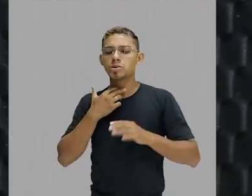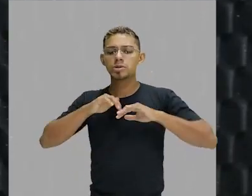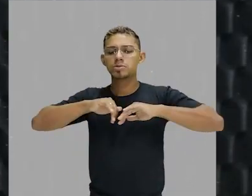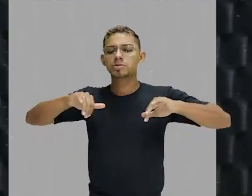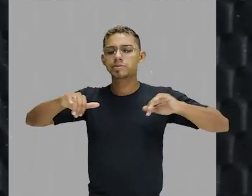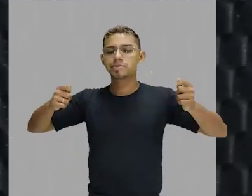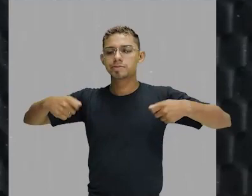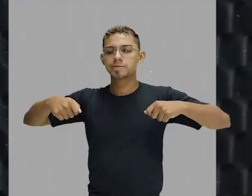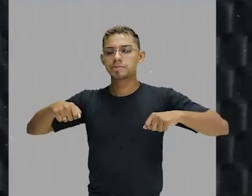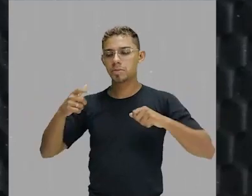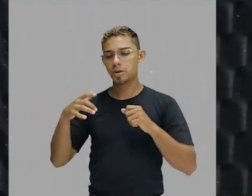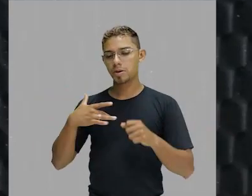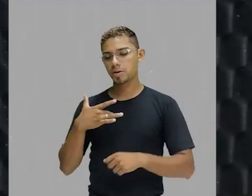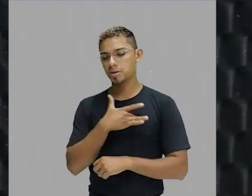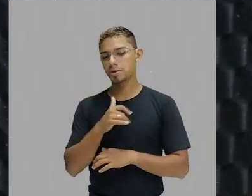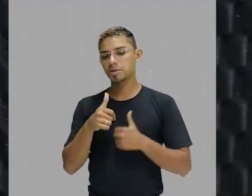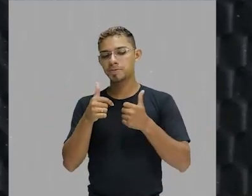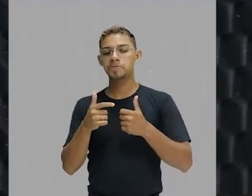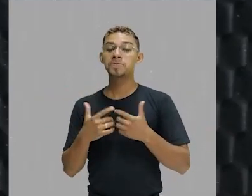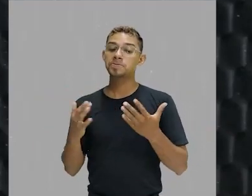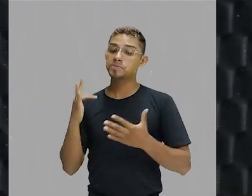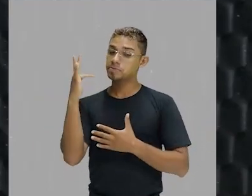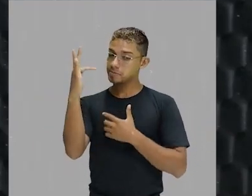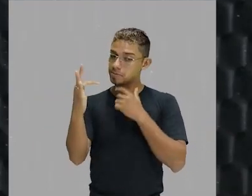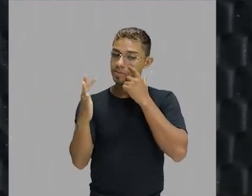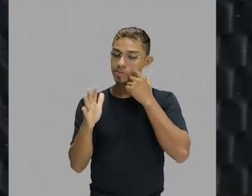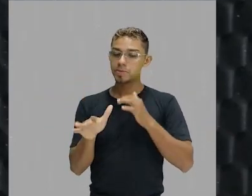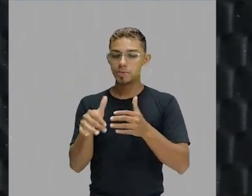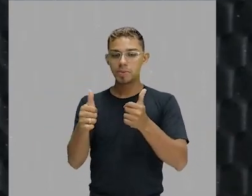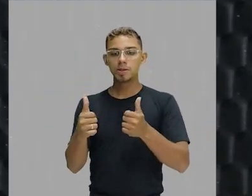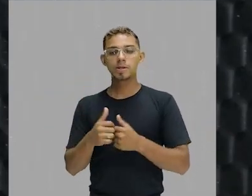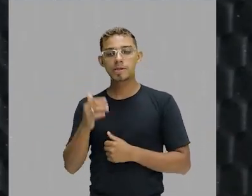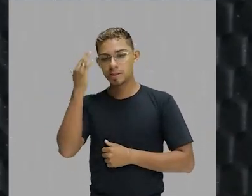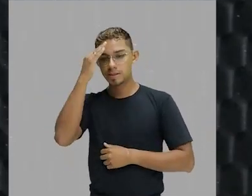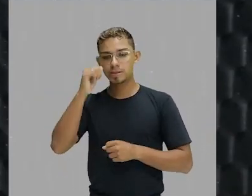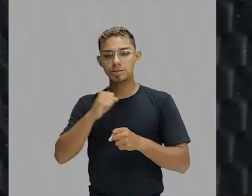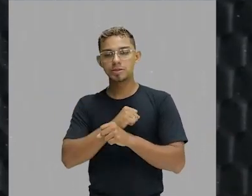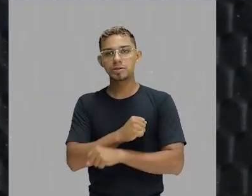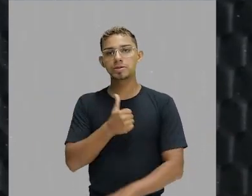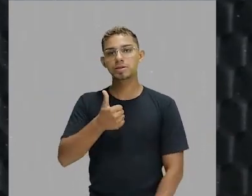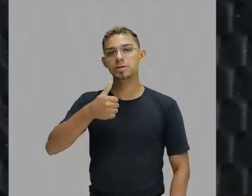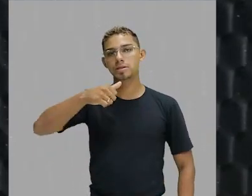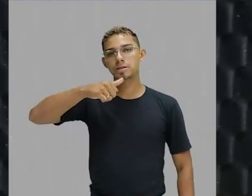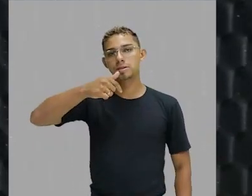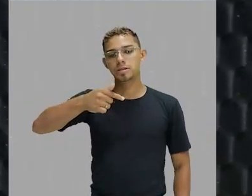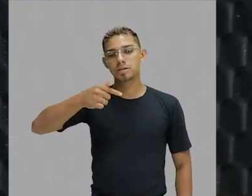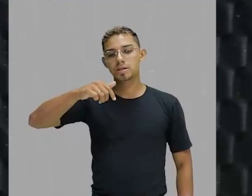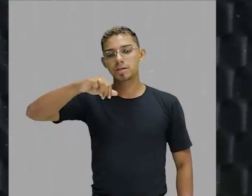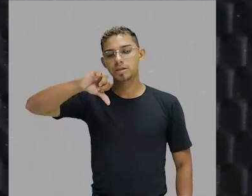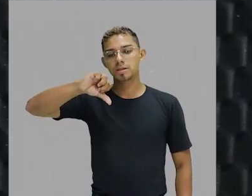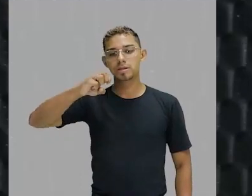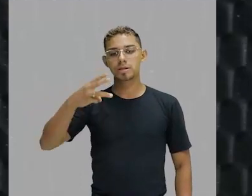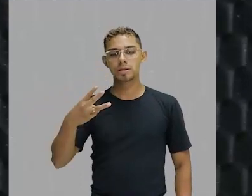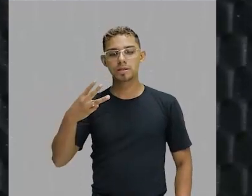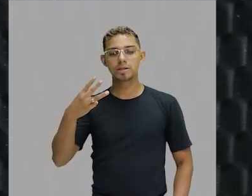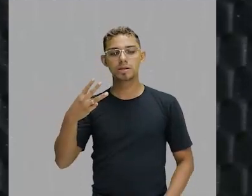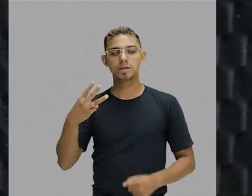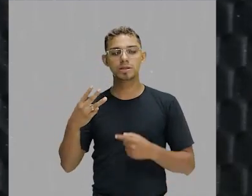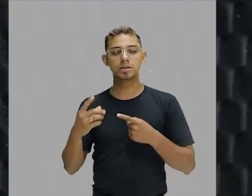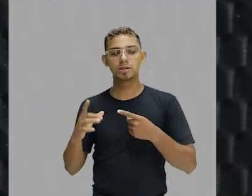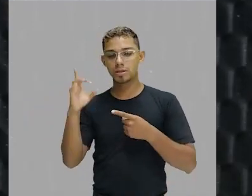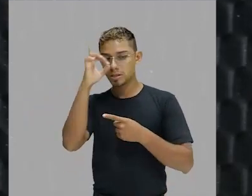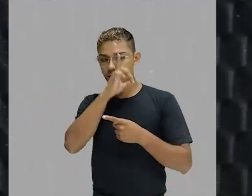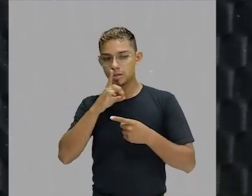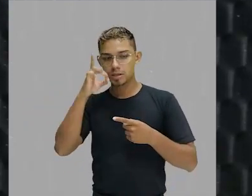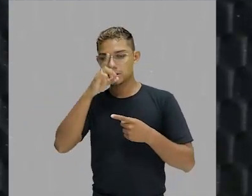que ele vai deixar de existir. Tempos bons e melhores virão e a gente vai entender que desde 1793, preste atenção, no segundo domingo de